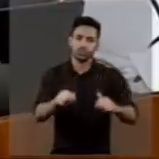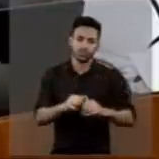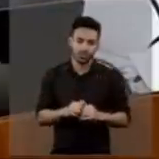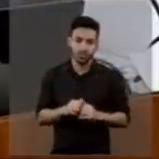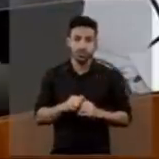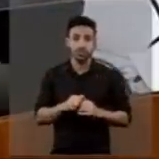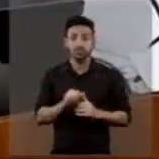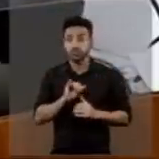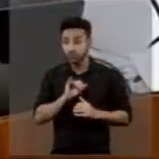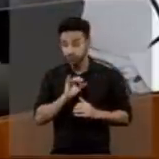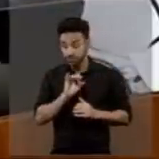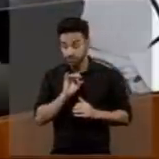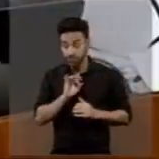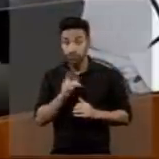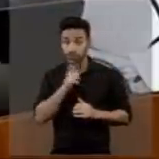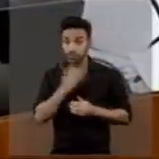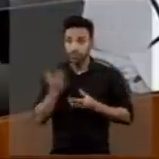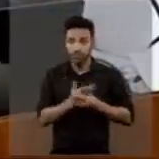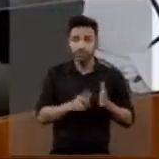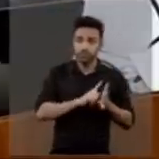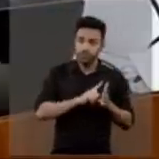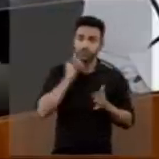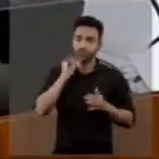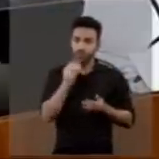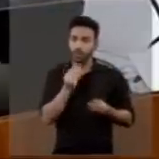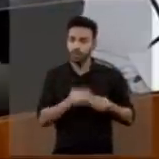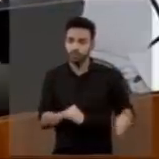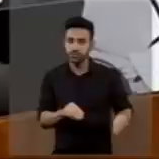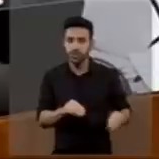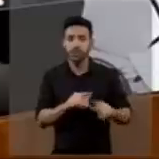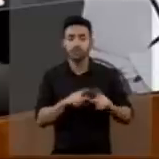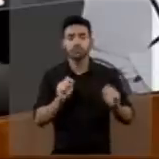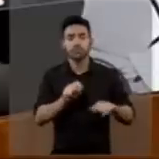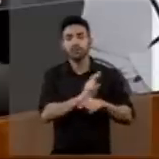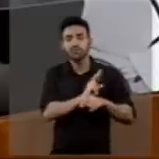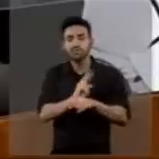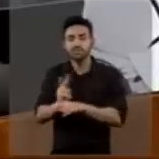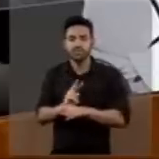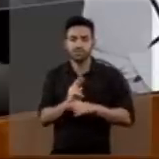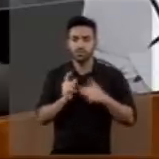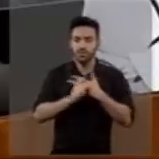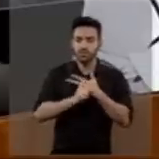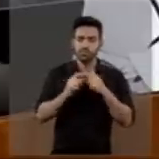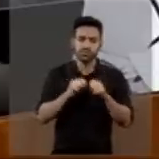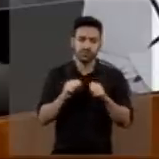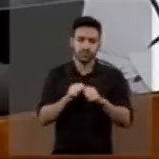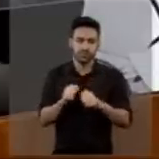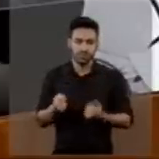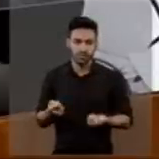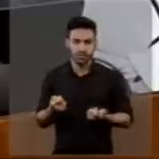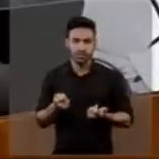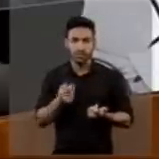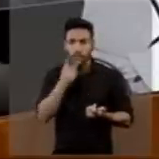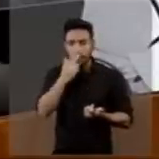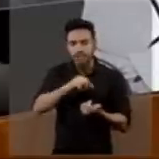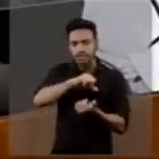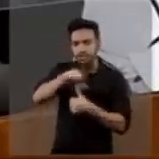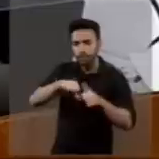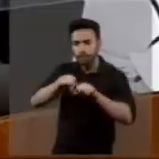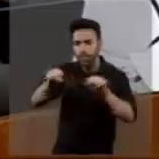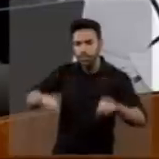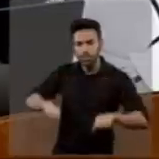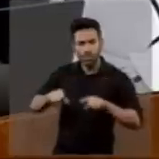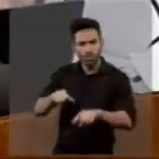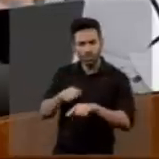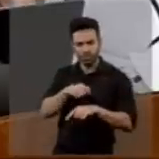liminar, todos os diplomas normativos que previam a fiscalização pelo Executivo. Alterou todo o sistema de